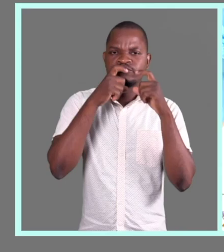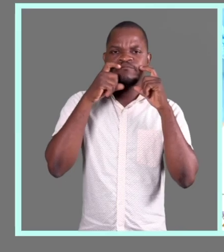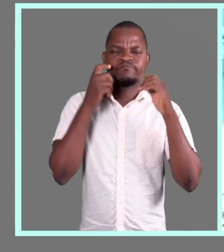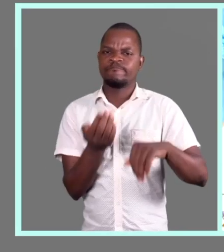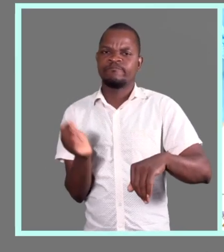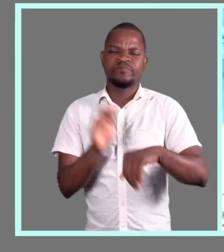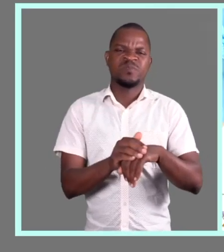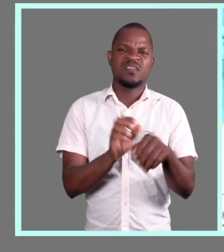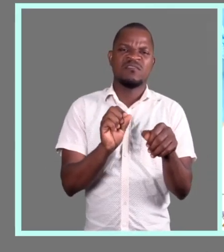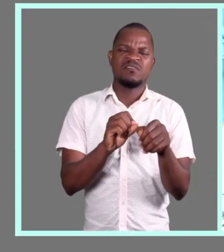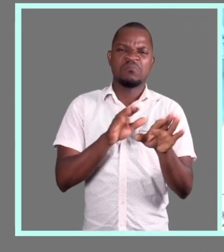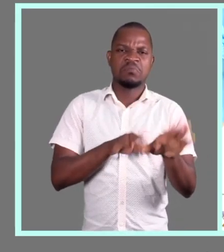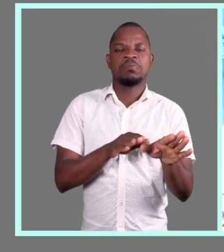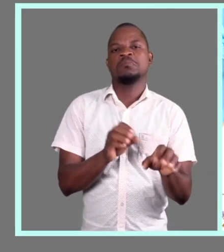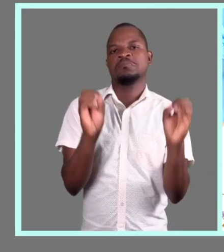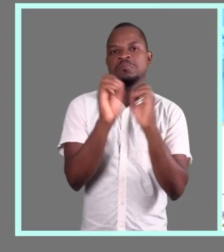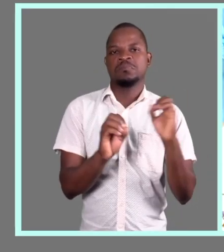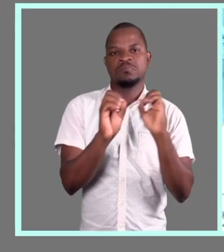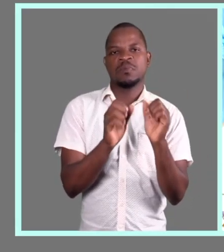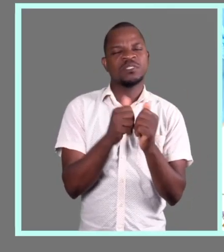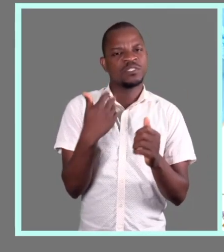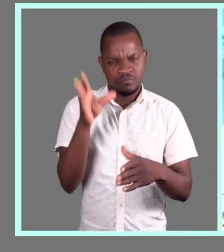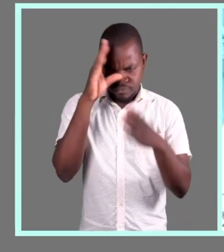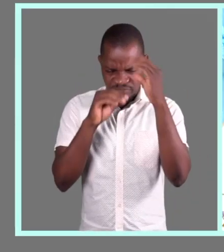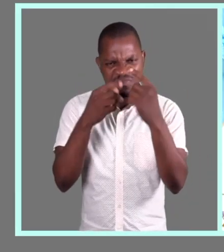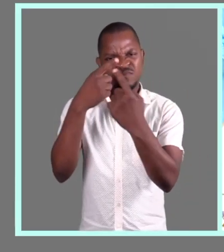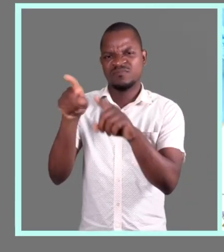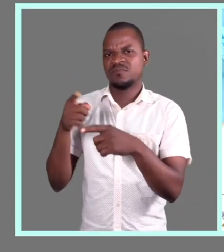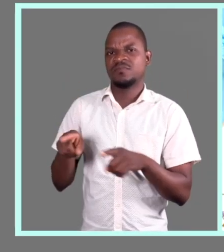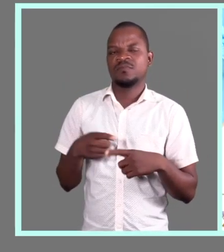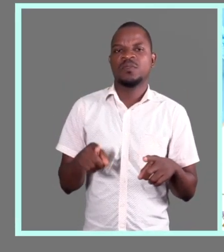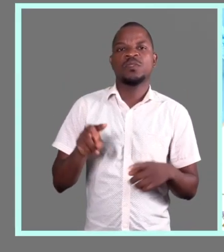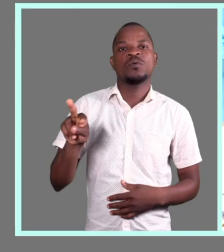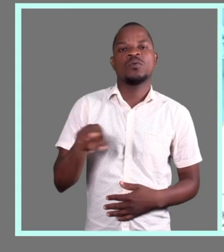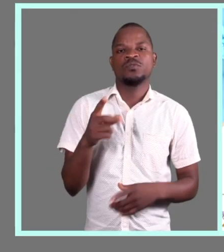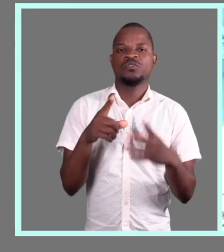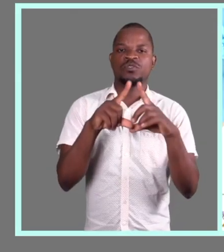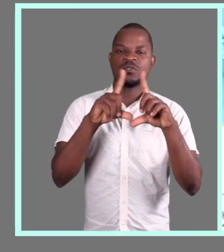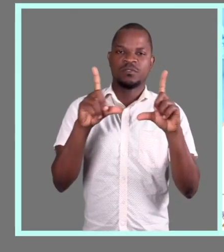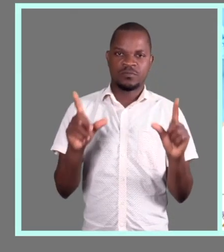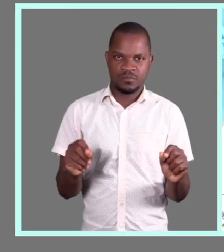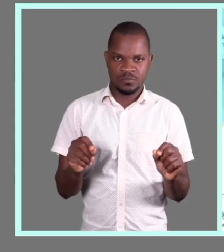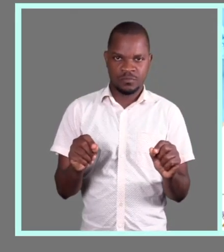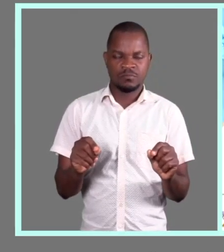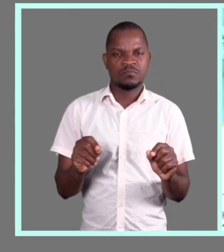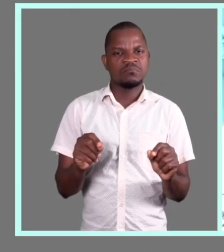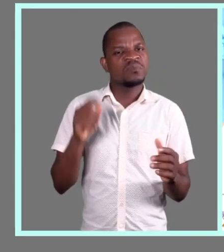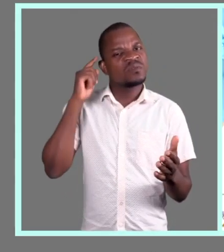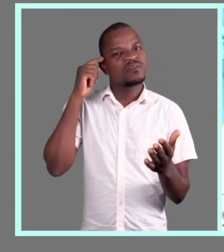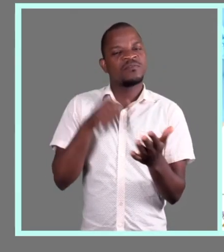tipo de coisa. Estou a falar já no conhecimento quanto a outras coisas, a outros trajes, a outros vestes.